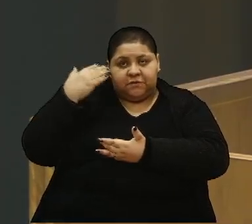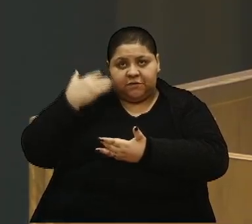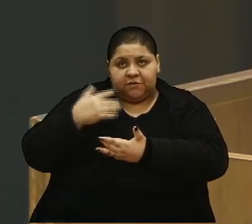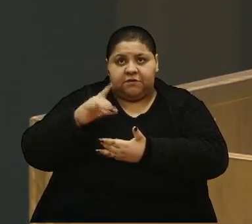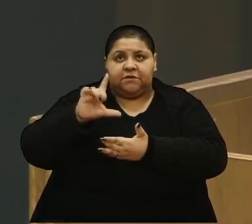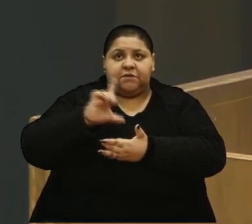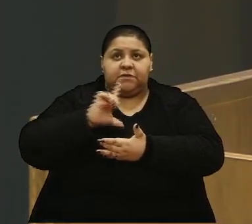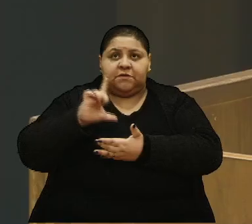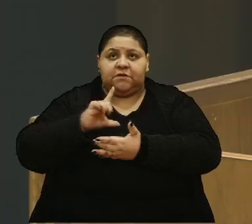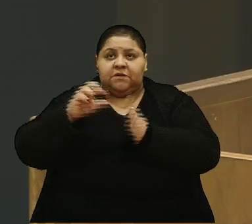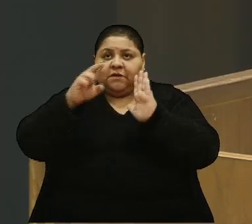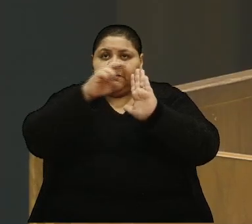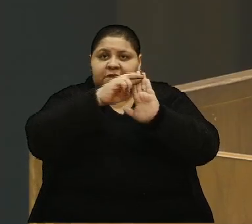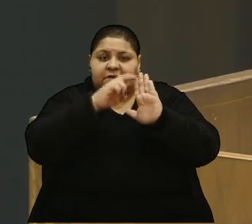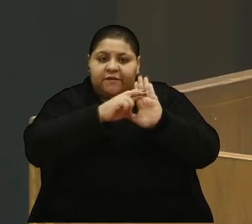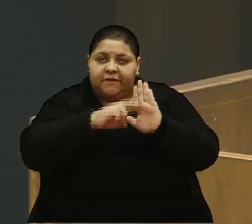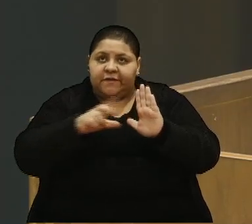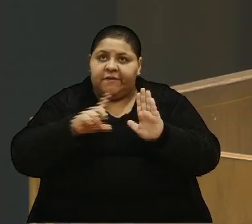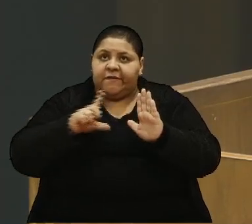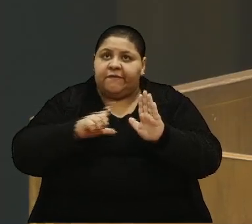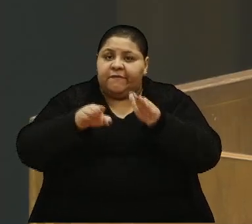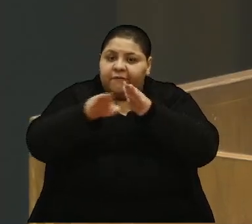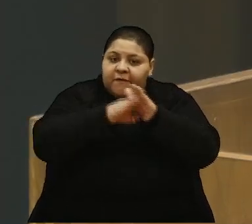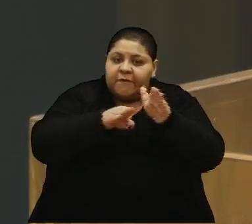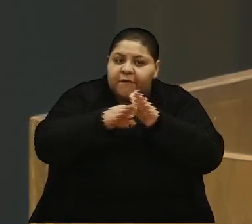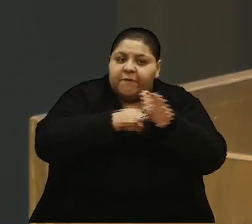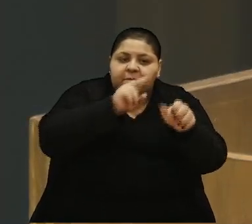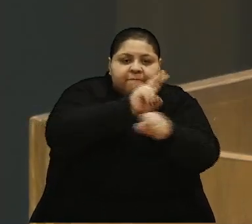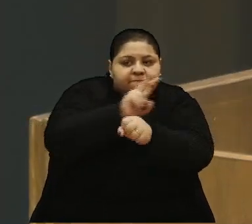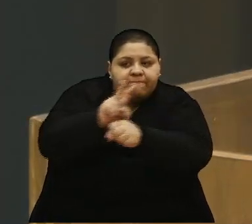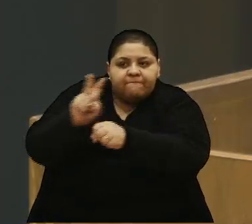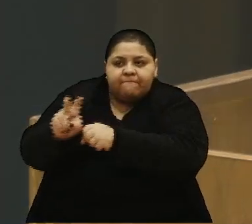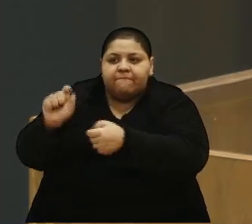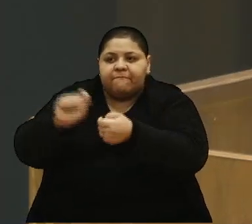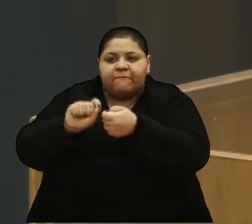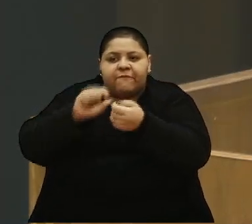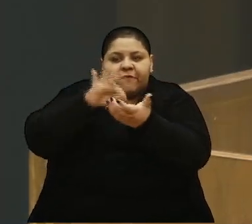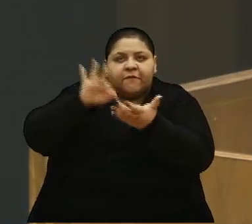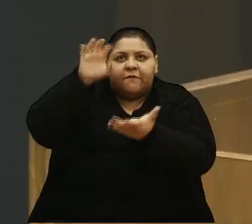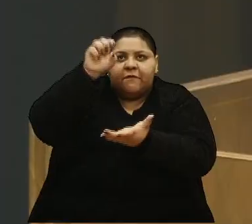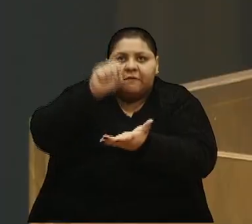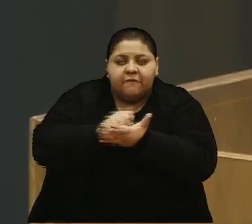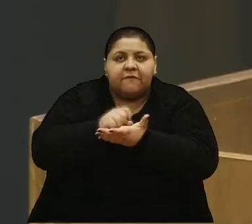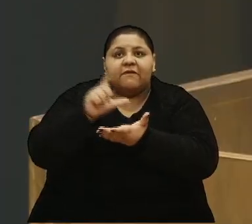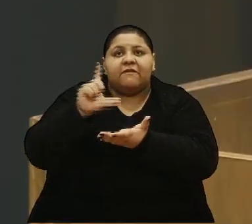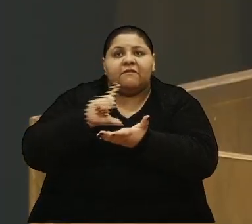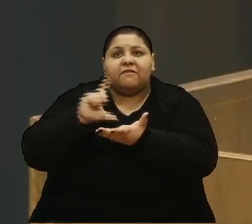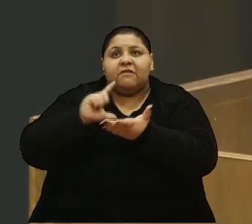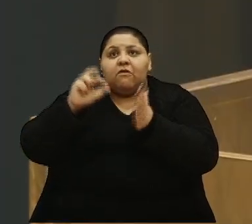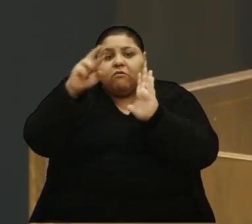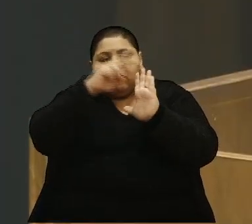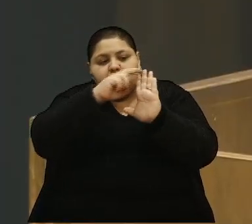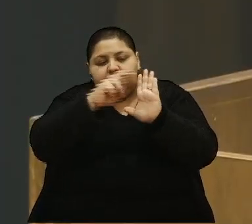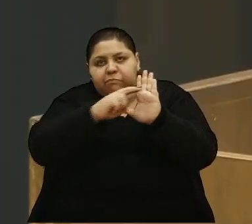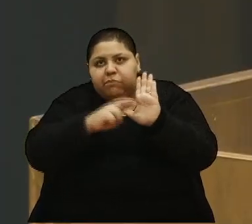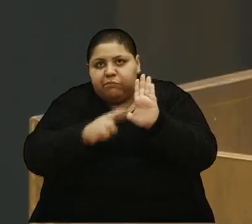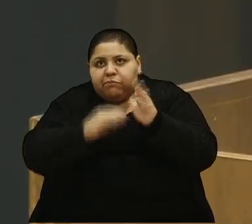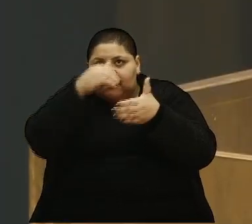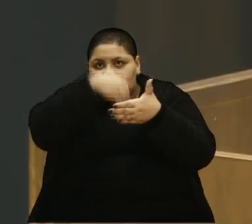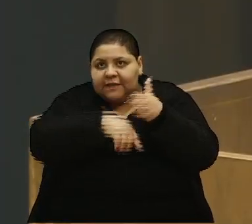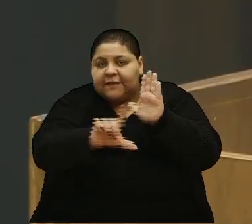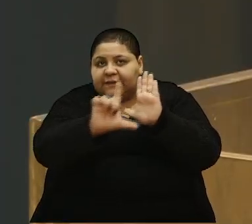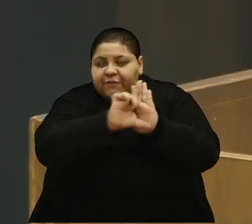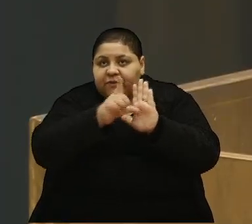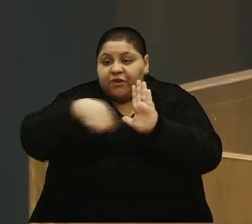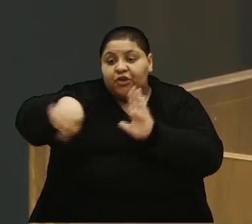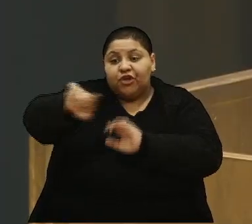têm um regramento, tem o conselho que vai supervisionar, que faz credenciamento, ou seja, há um arcabouço legal. A